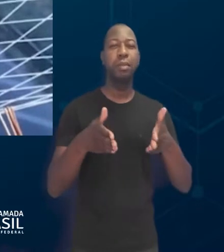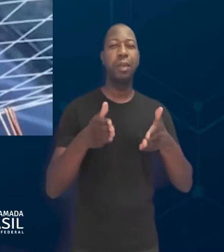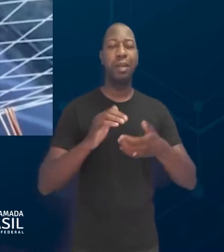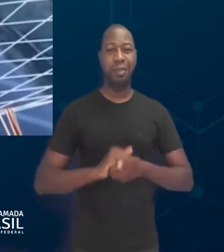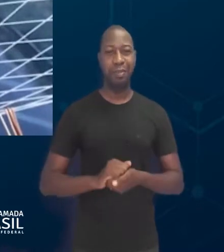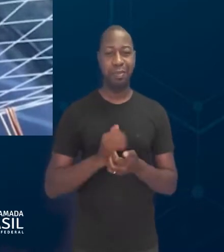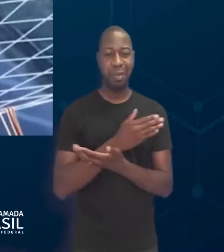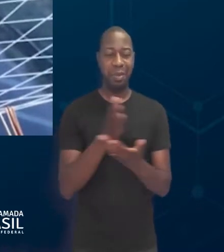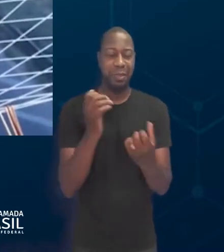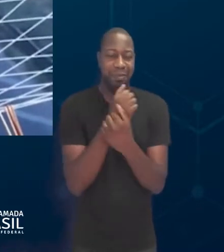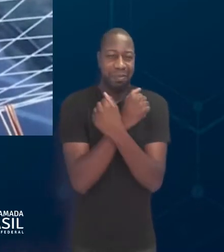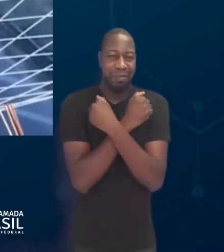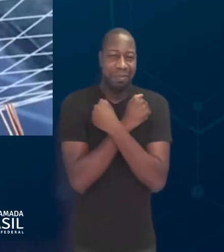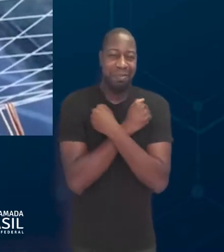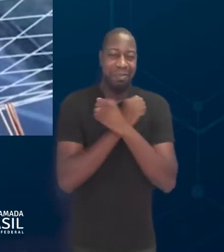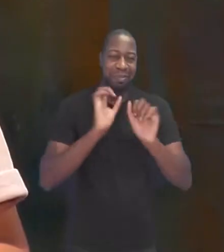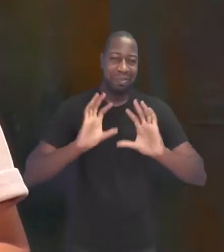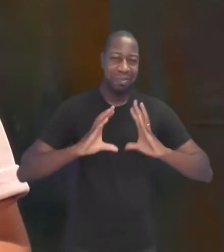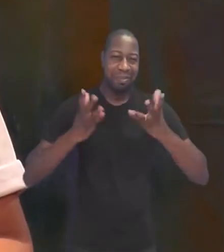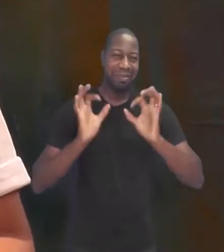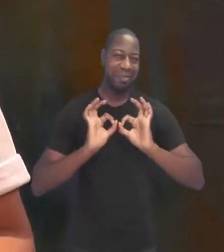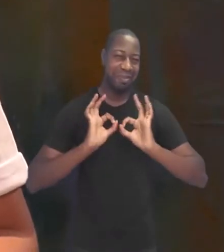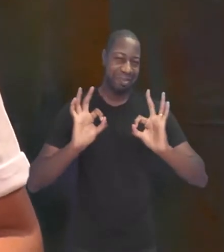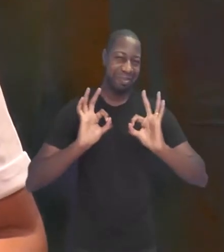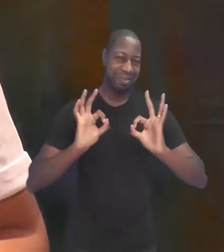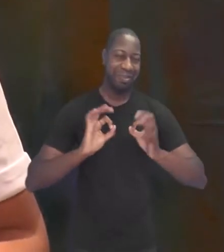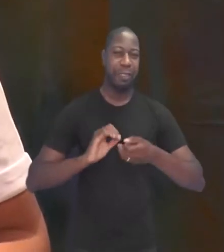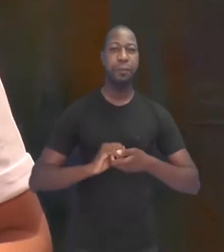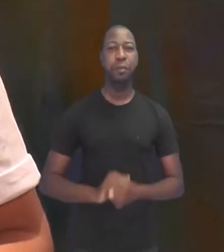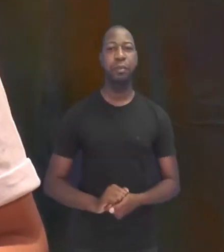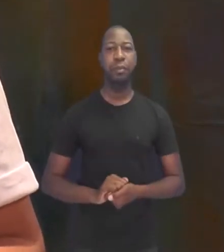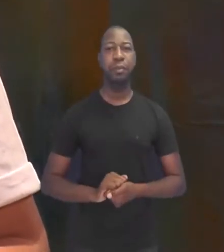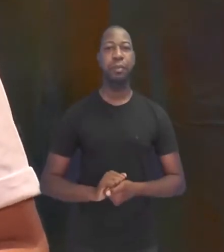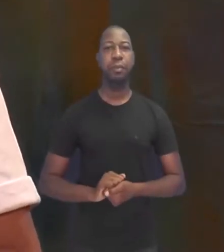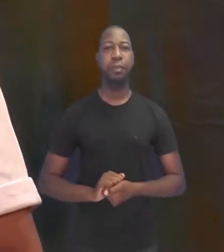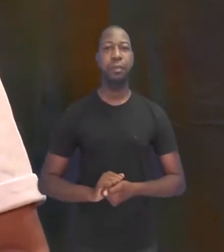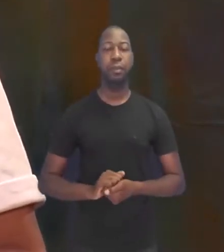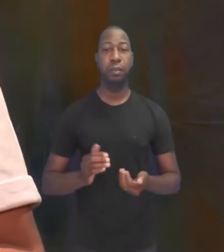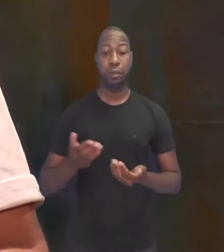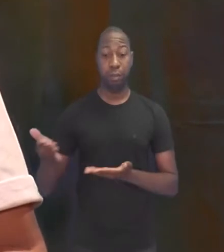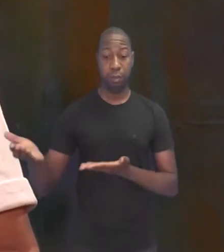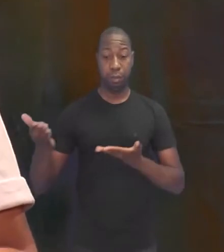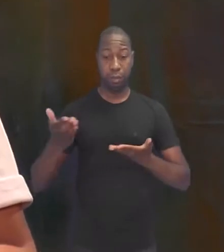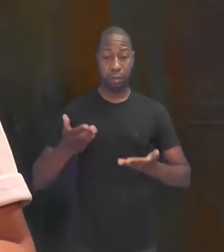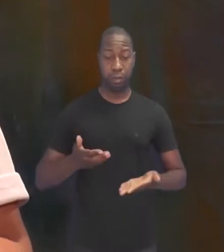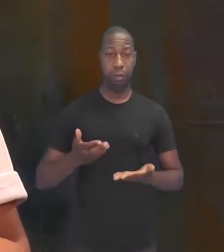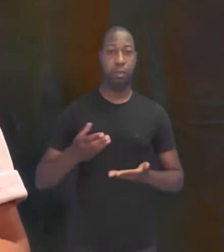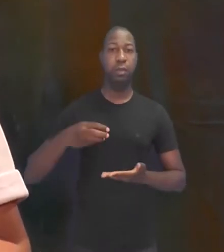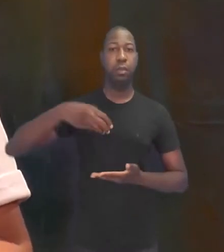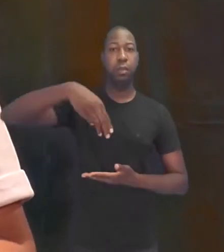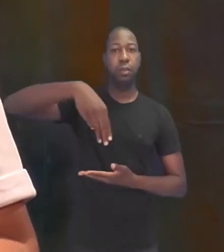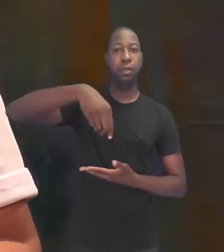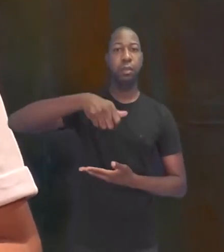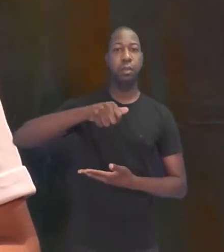abraço e um excelente evento. Agora com a palavra o senhor Marcos Saltini, diretor de relações institucionais